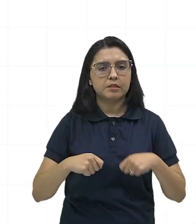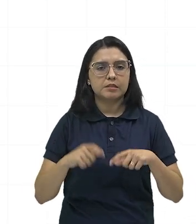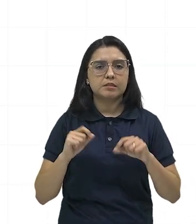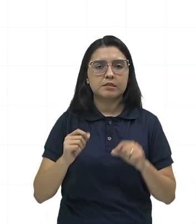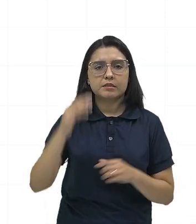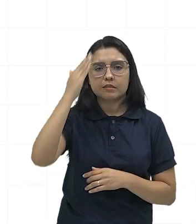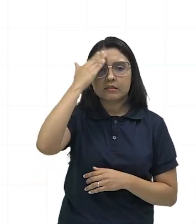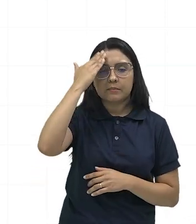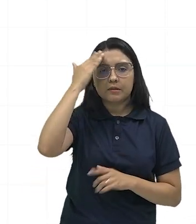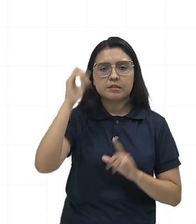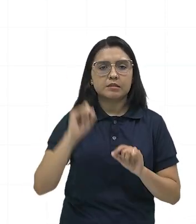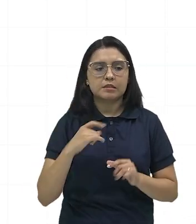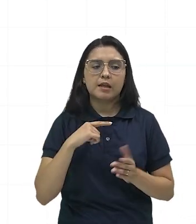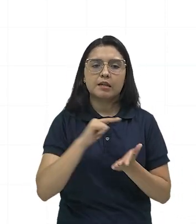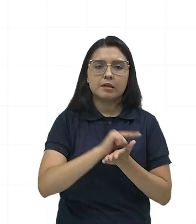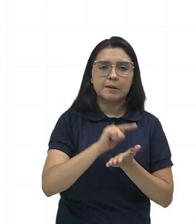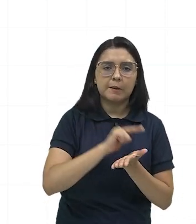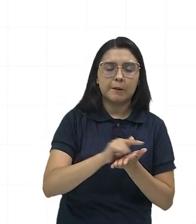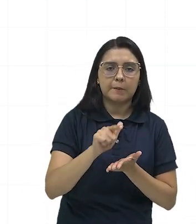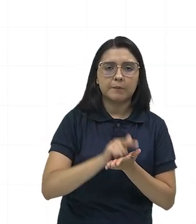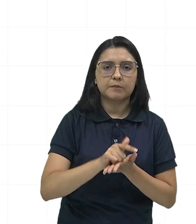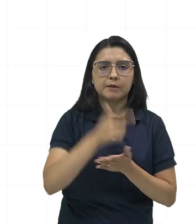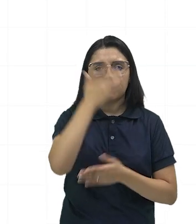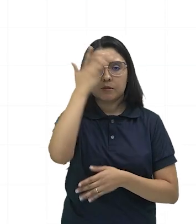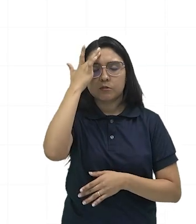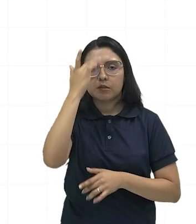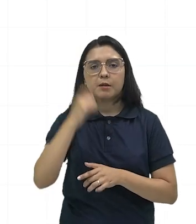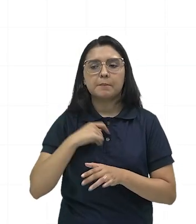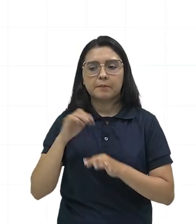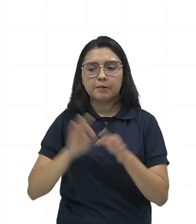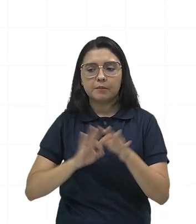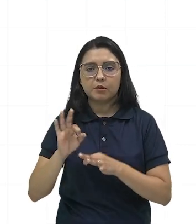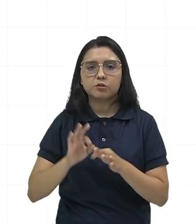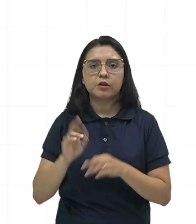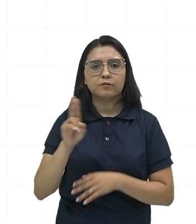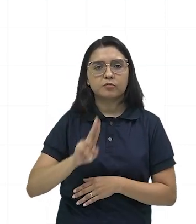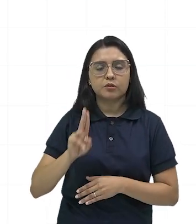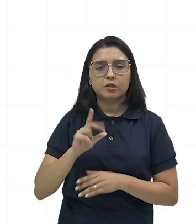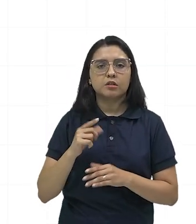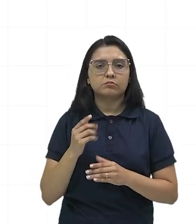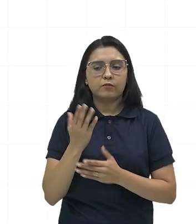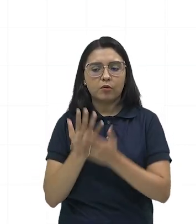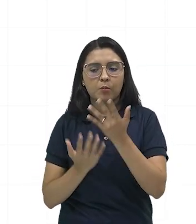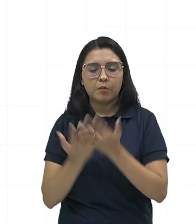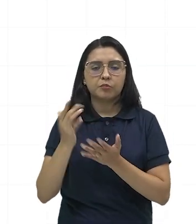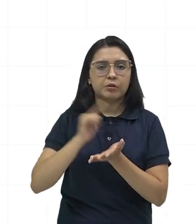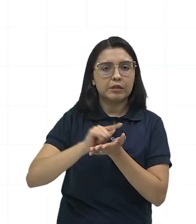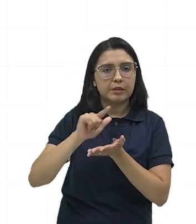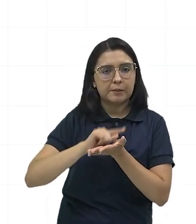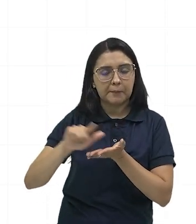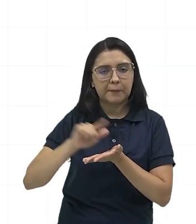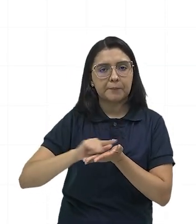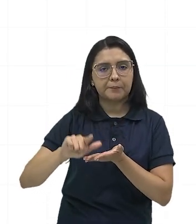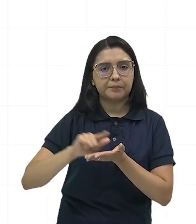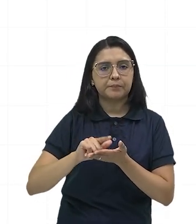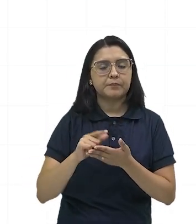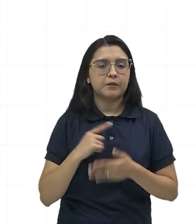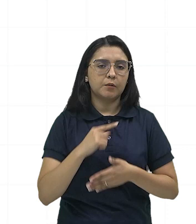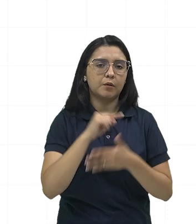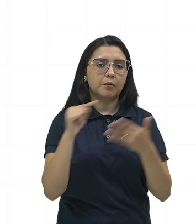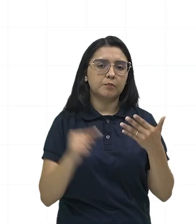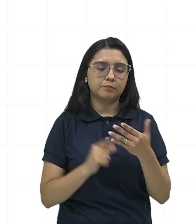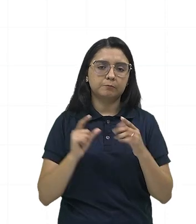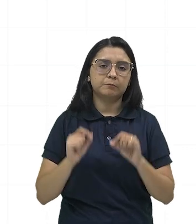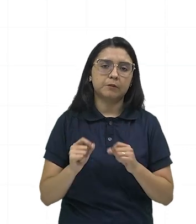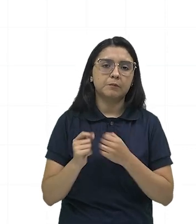saber se foi bem manipulado, se as pessoas que prepararam, né, estavam com as mãos bem higienizadas. São algumas medidas que a